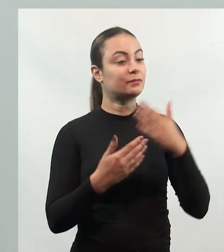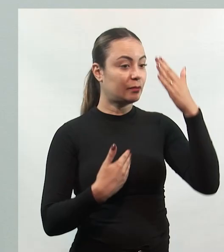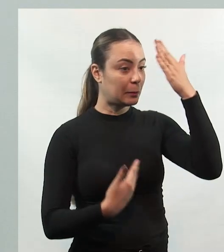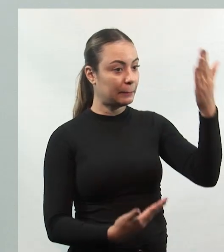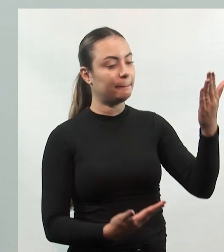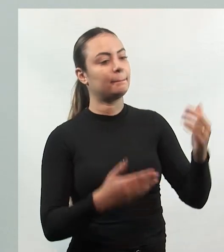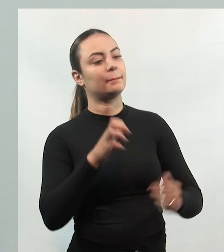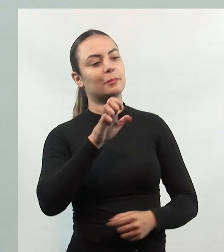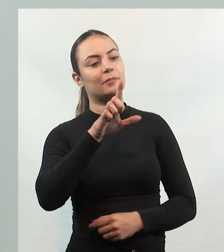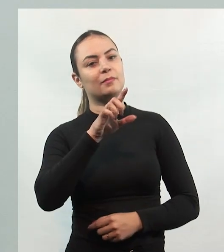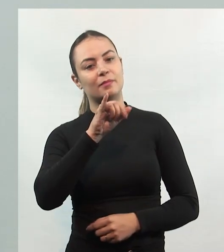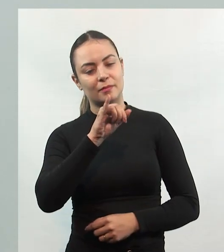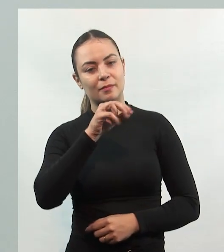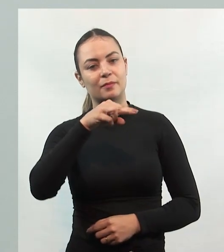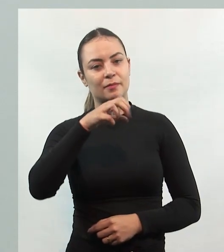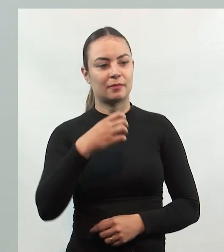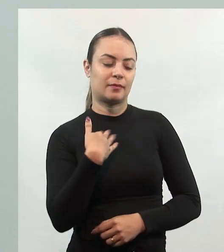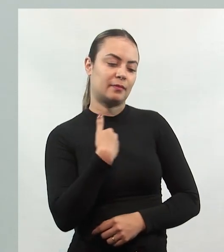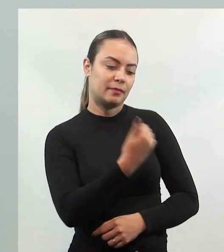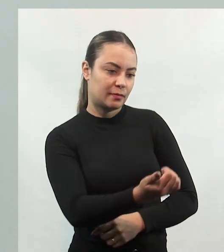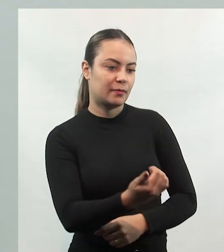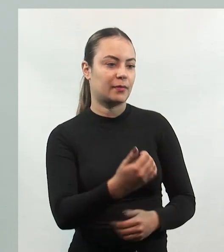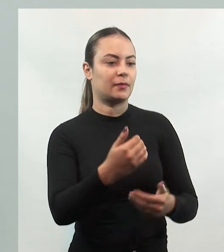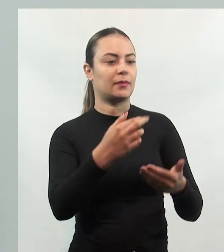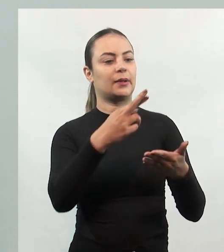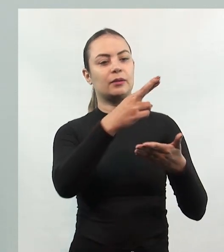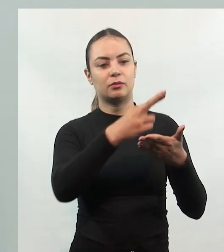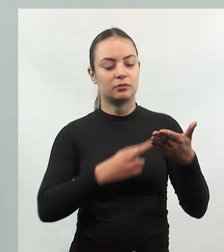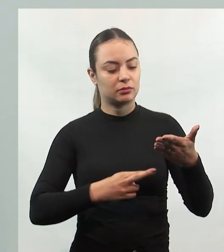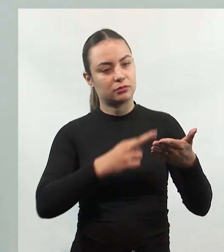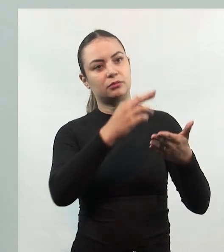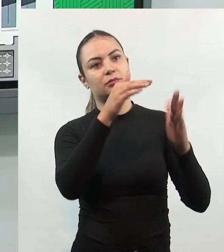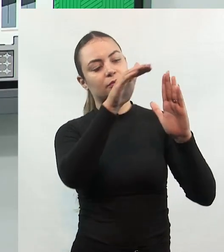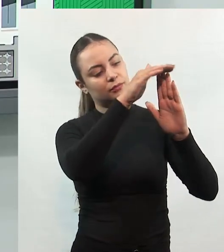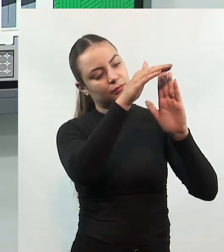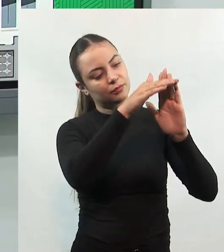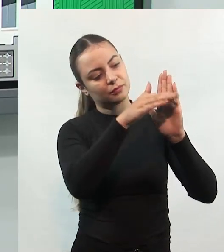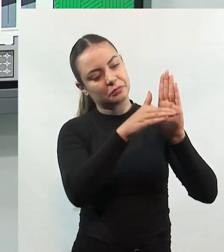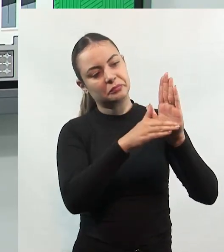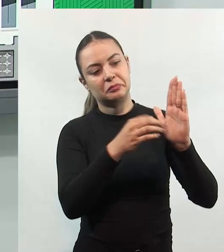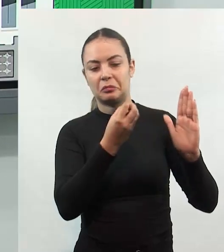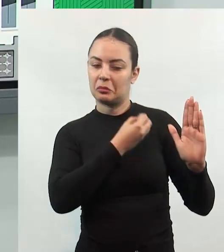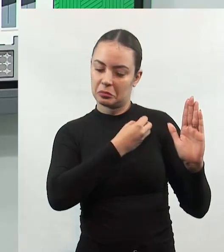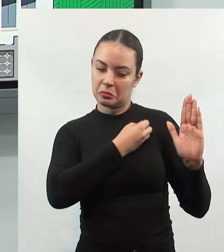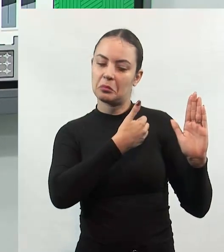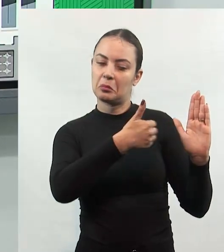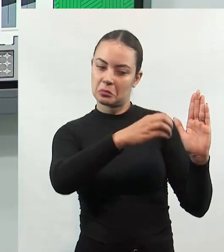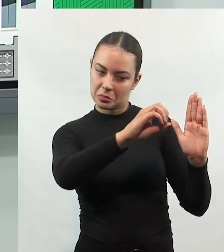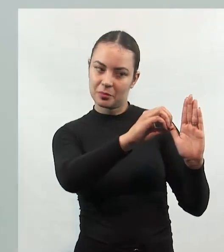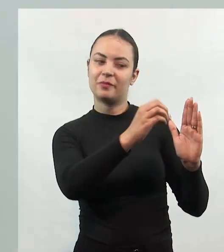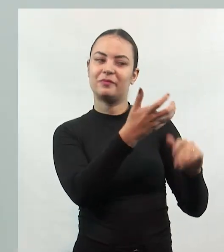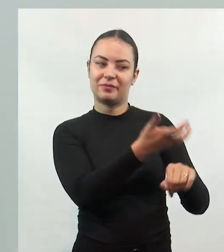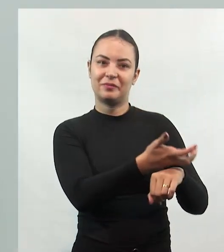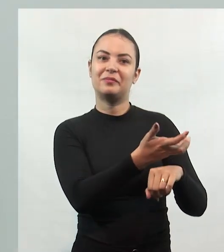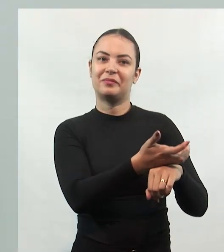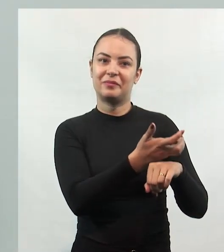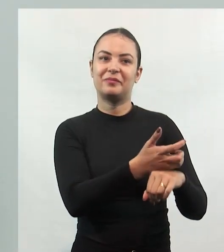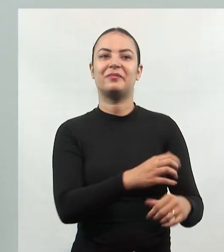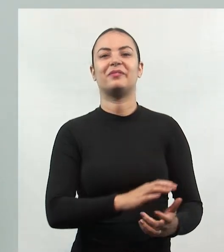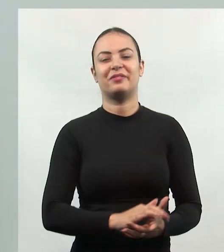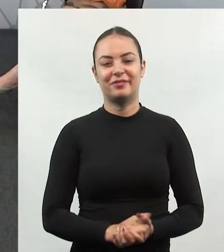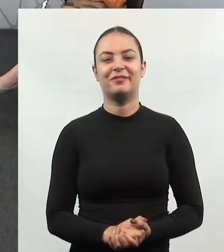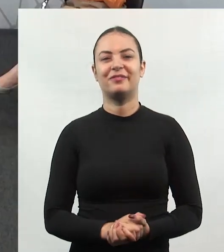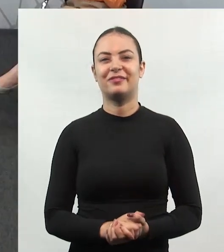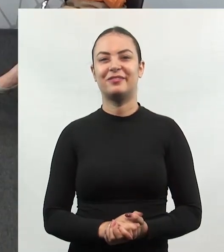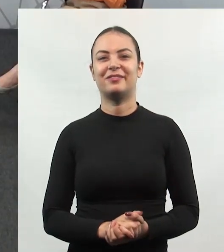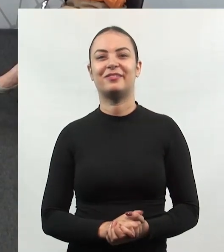te parabenizar pela condução, te parabenizar pelo roteiro estratégico. Acho que merece um 10 aí dessa disciplina, Sim. com certeza, professora,